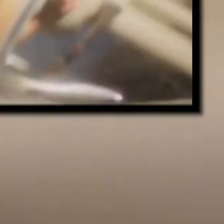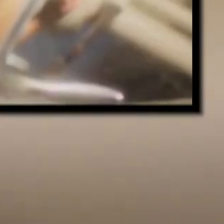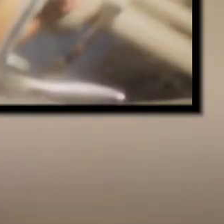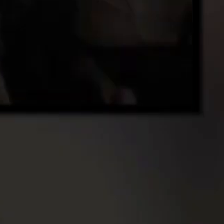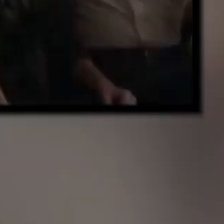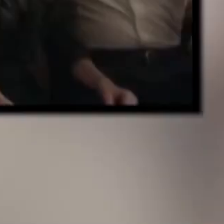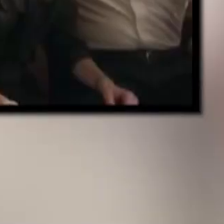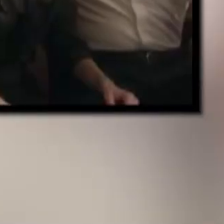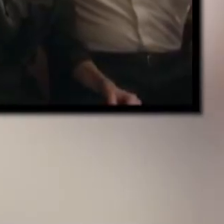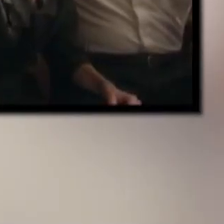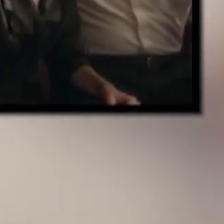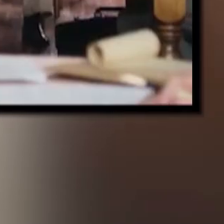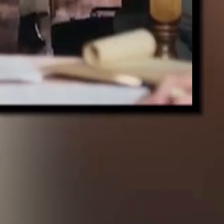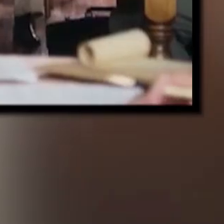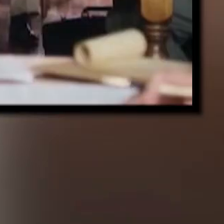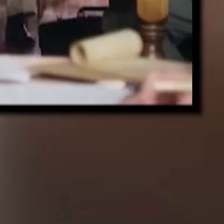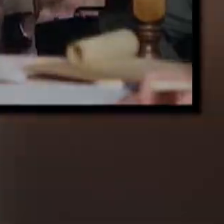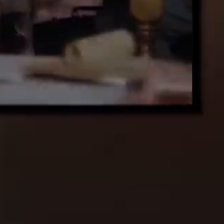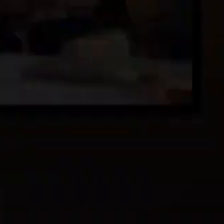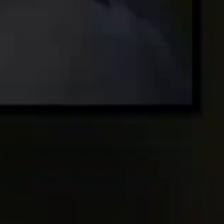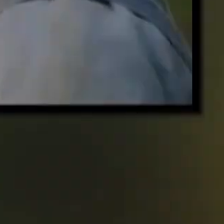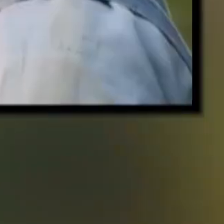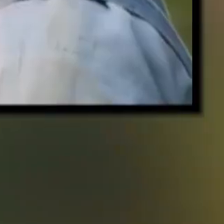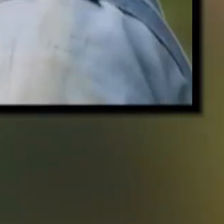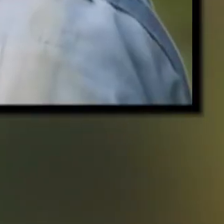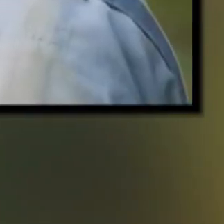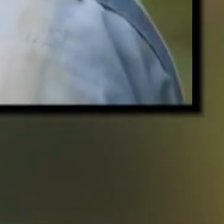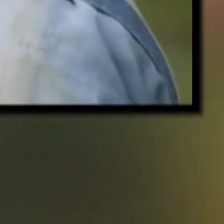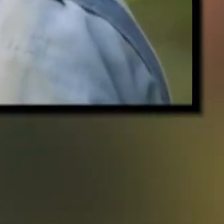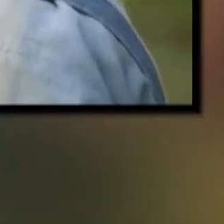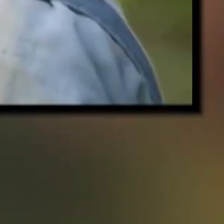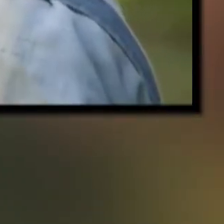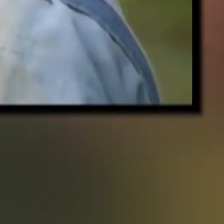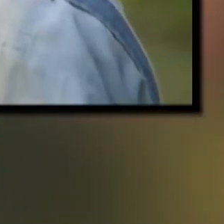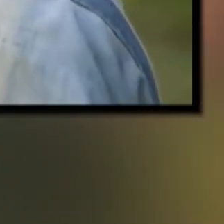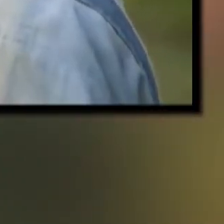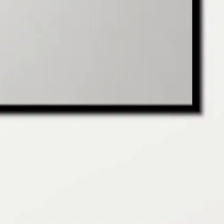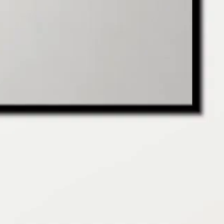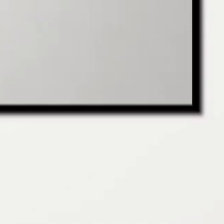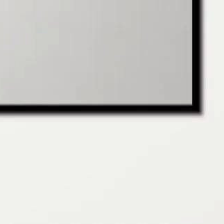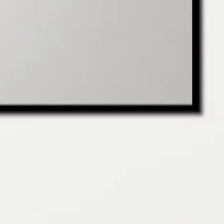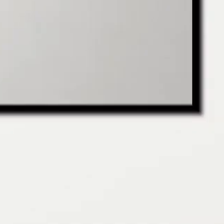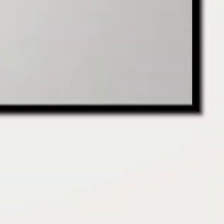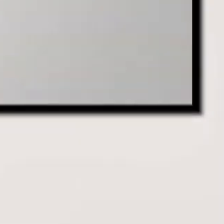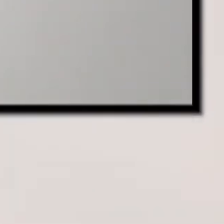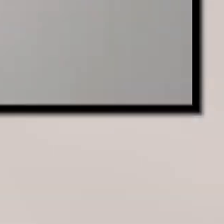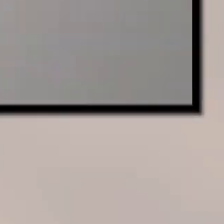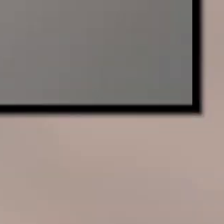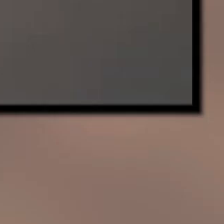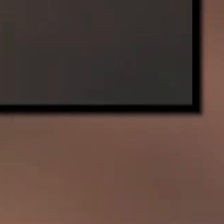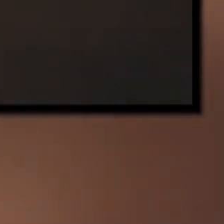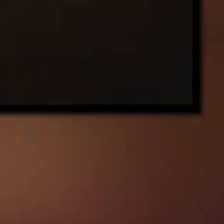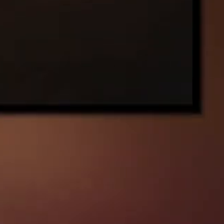No Negro has ever spoken against a white man and lived. This will be the day.